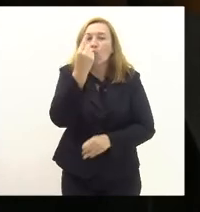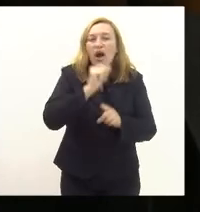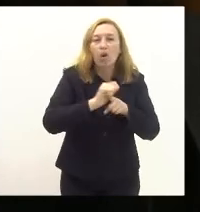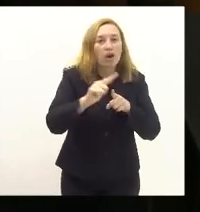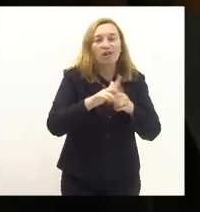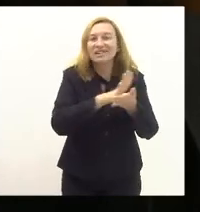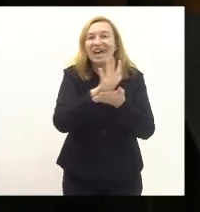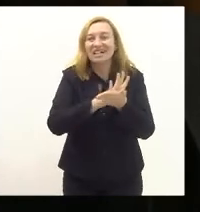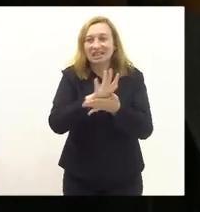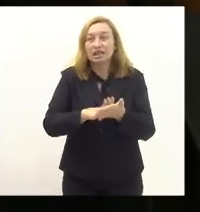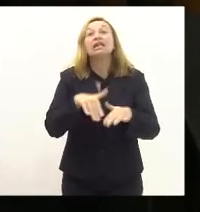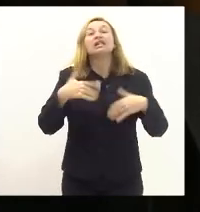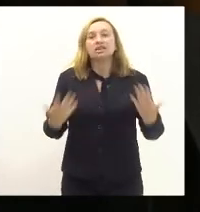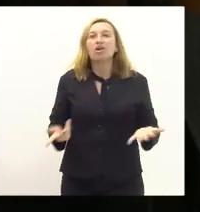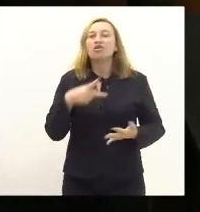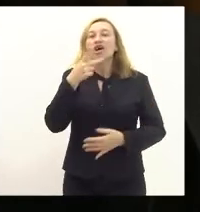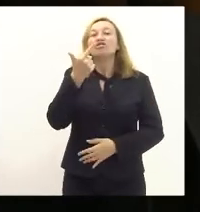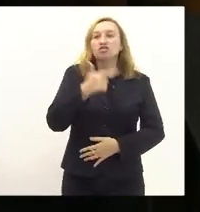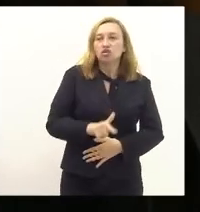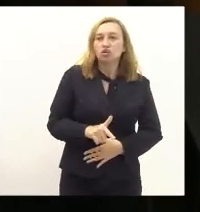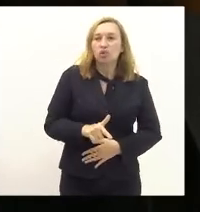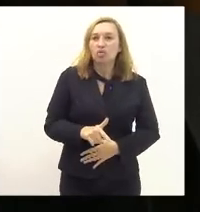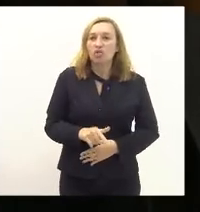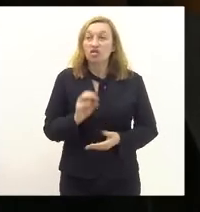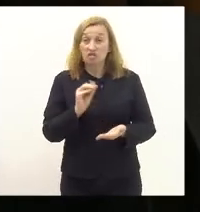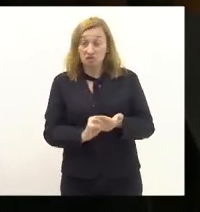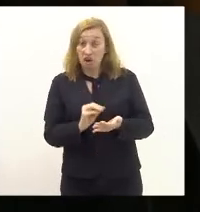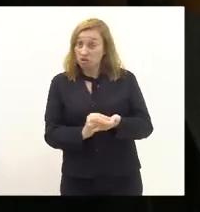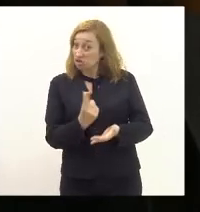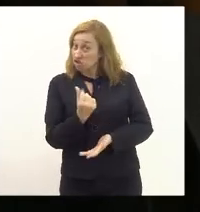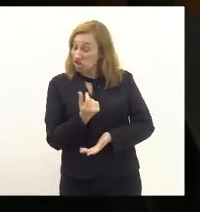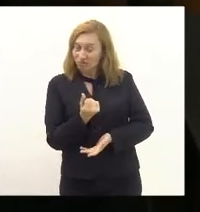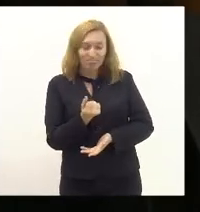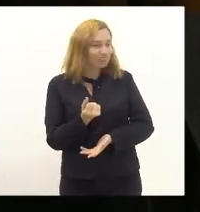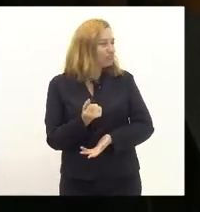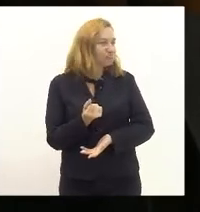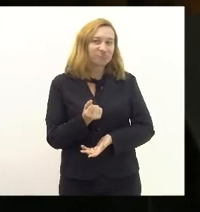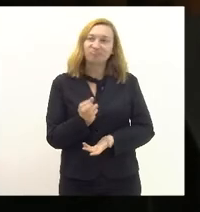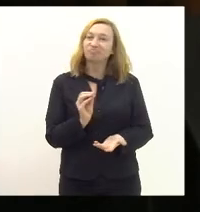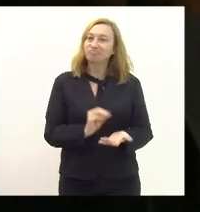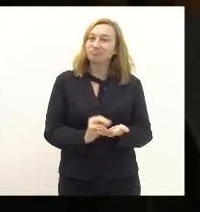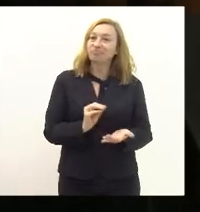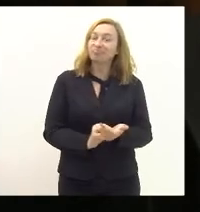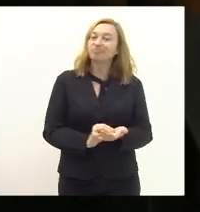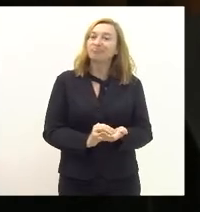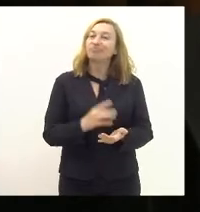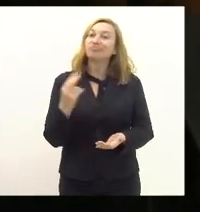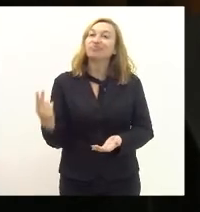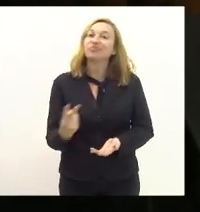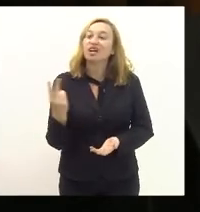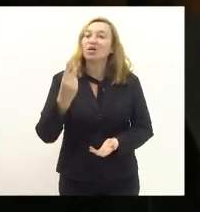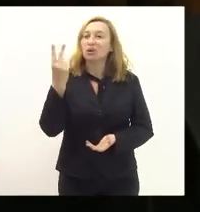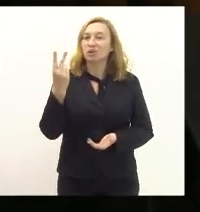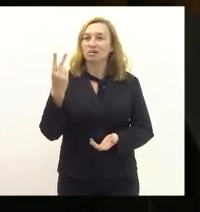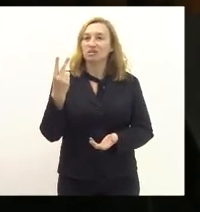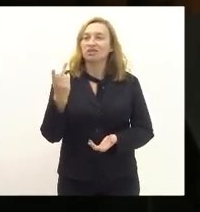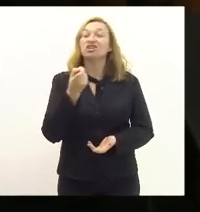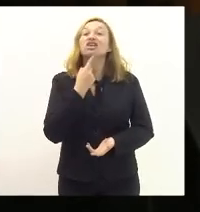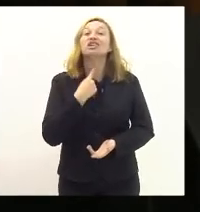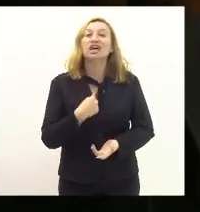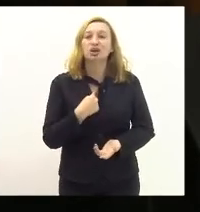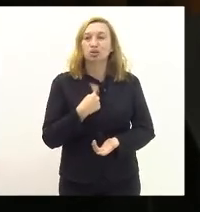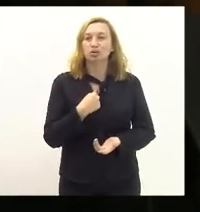seja. Então, eu falo mais uma vez, não é por falta de recursos, é por falta de prioridade, é por falta de